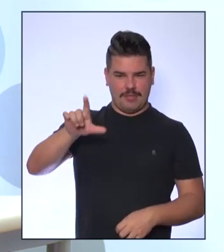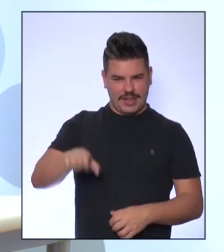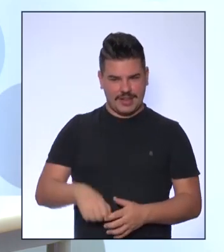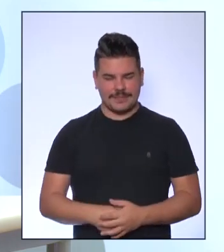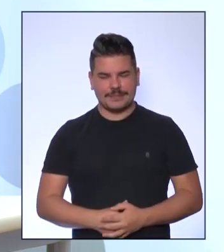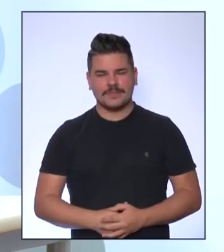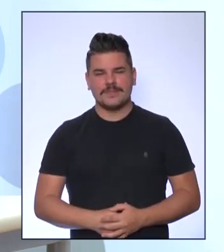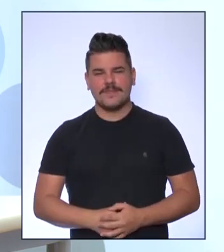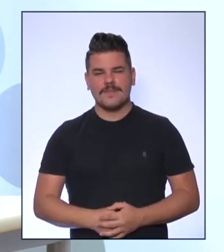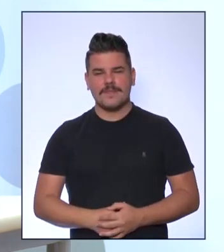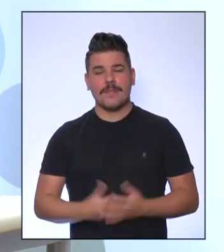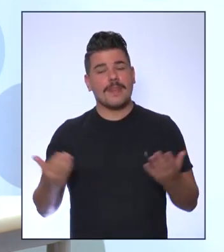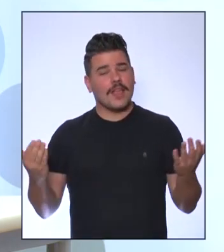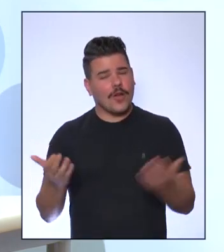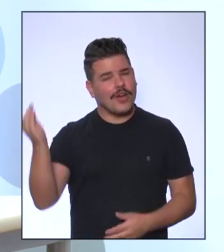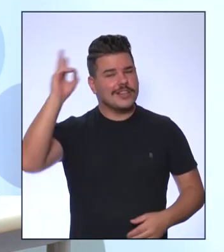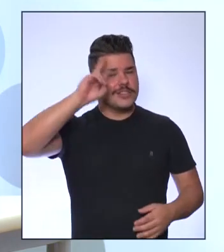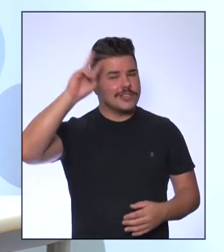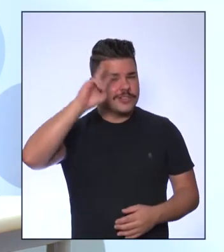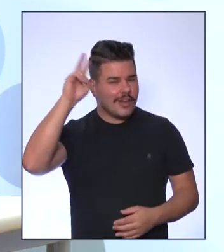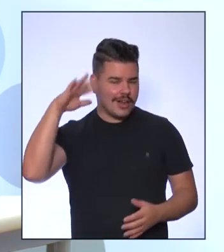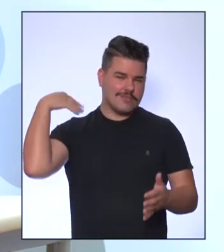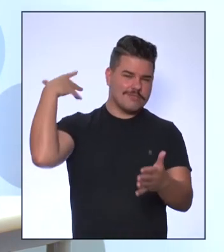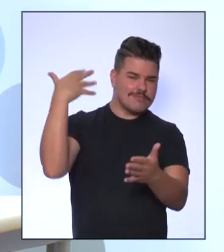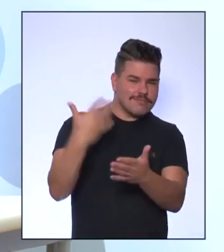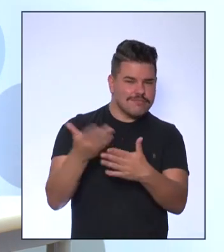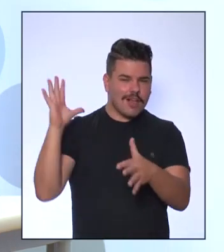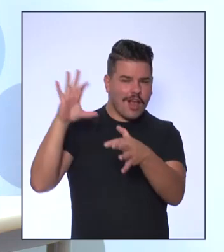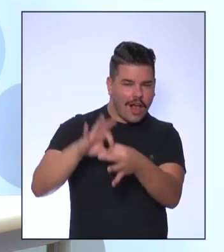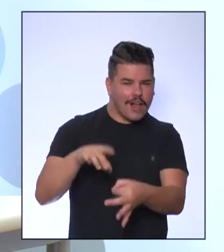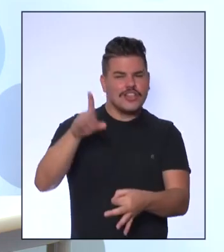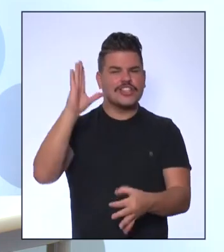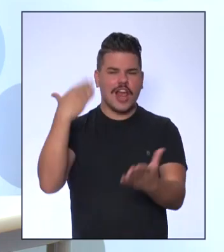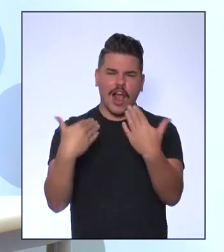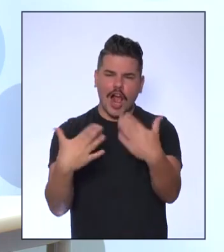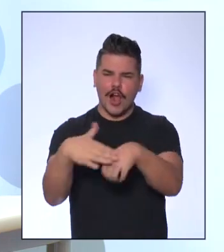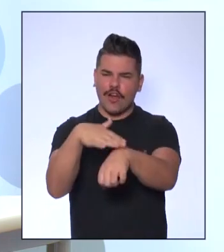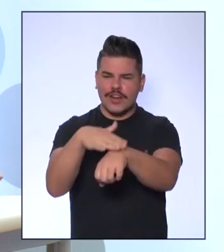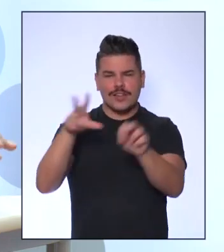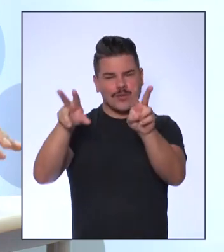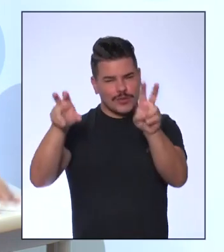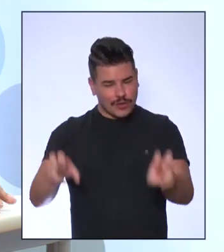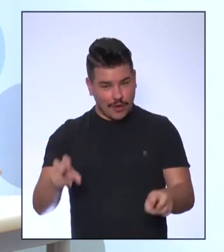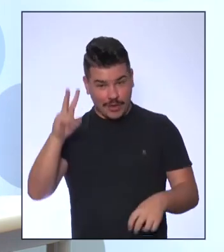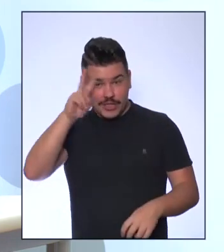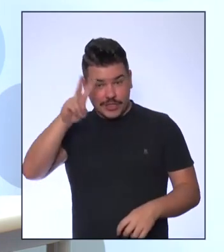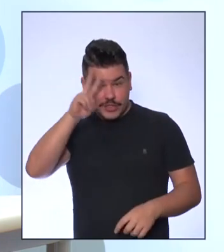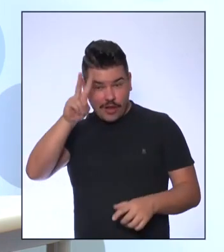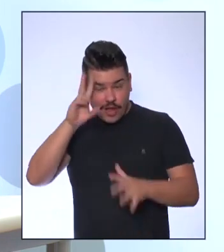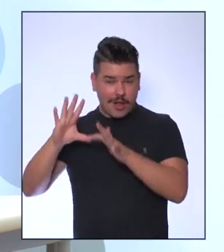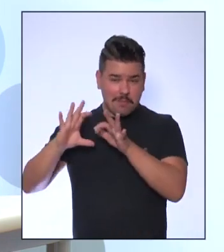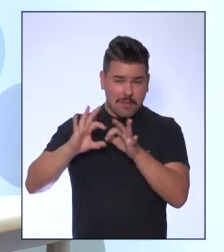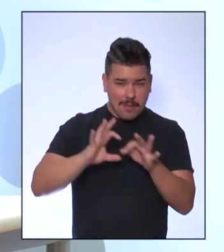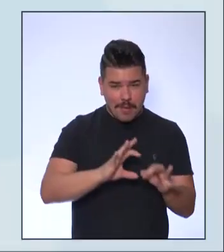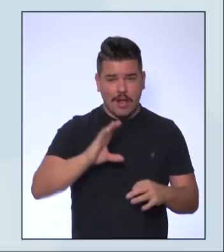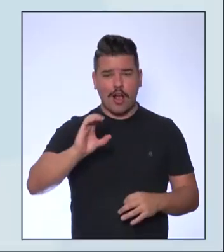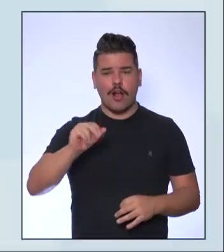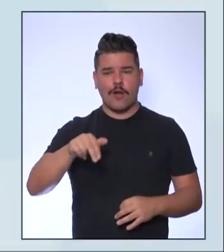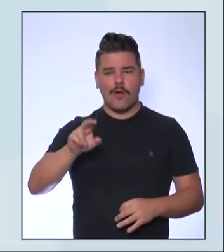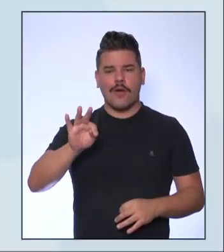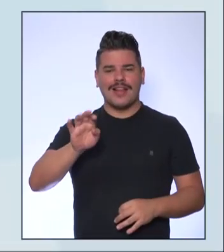vou fazer um contexto histórico para vocês. A gente já conversou um pouquinho sobre o contexto histórico, mas só fortalecendo essa